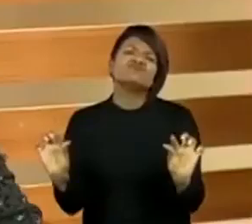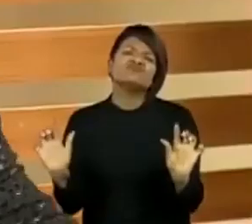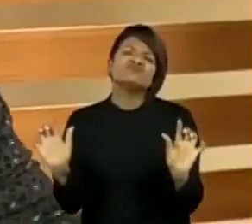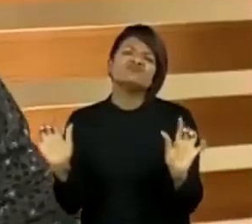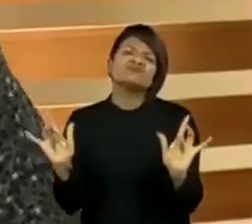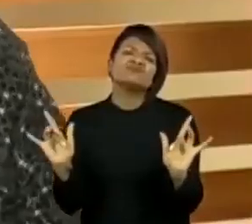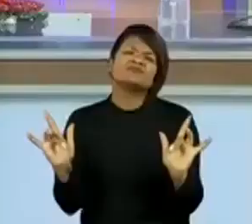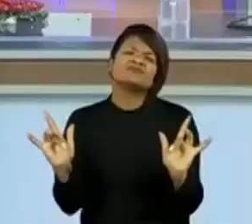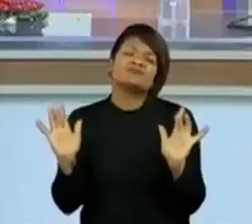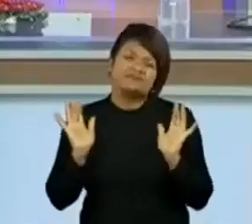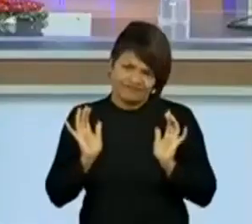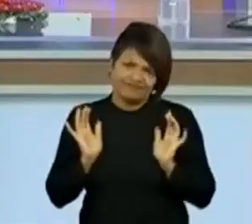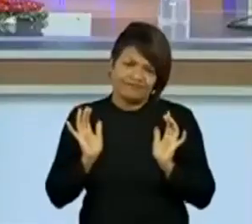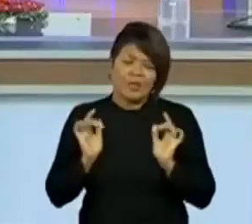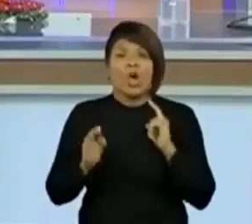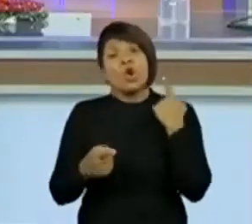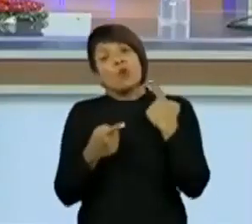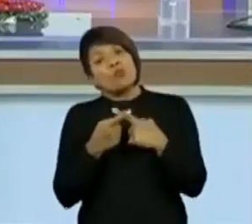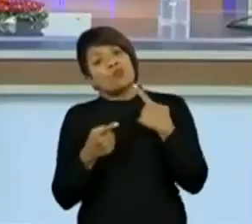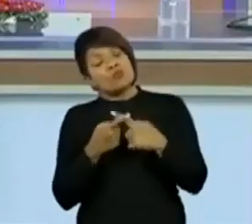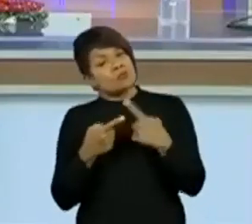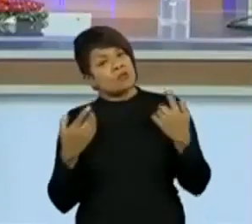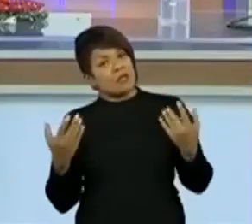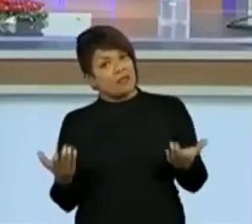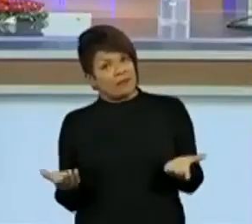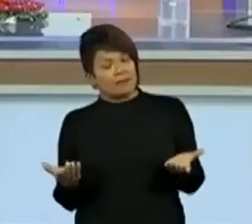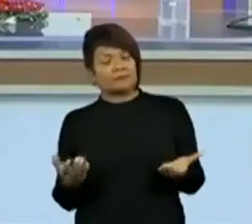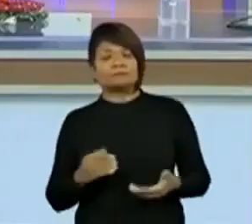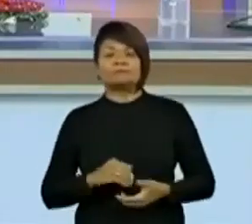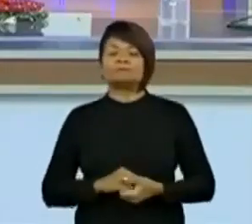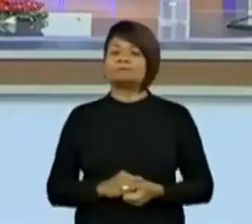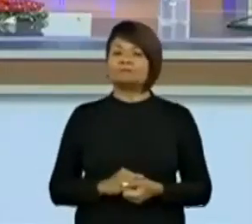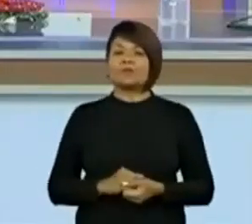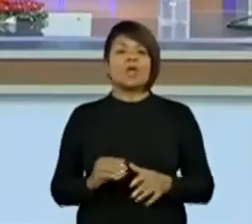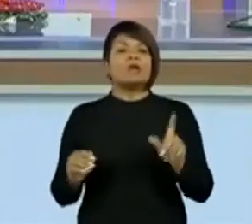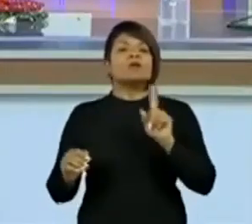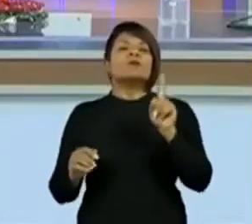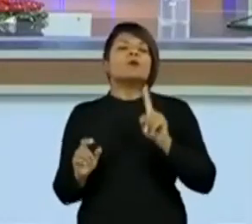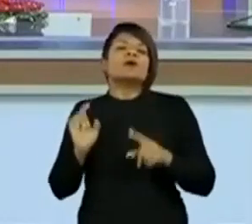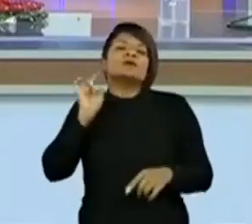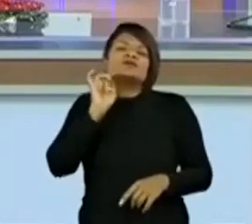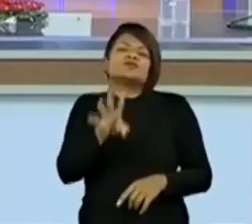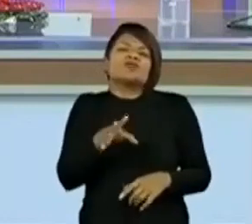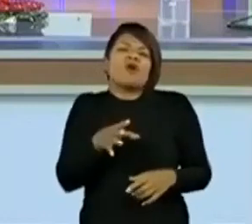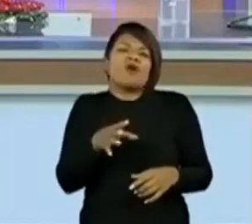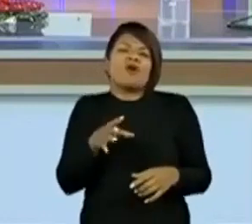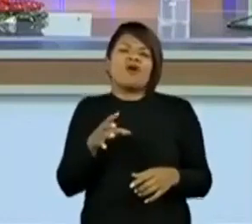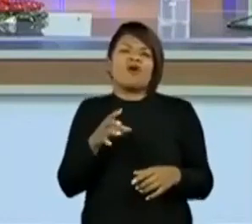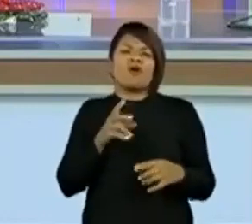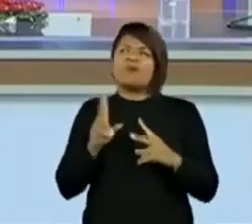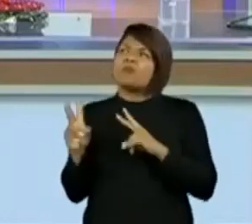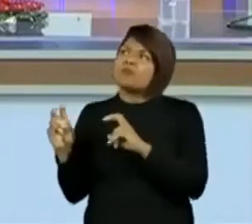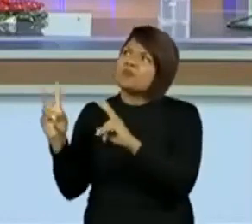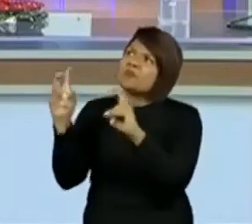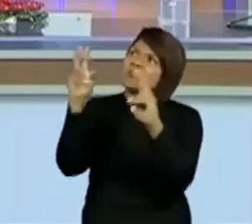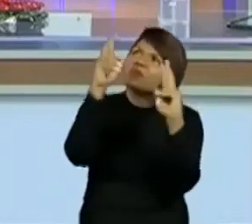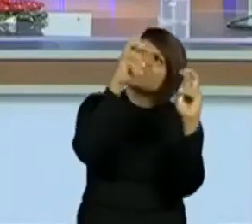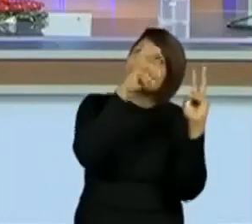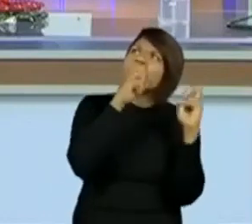Era pouco porque, afinal de contas, não basta que a gente vislumbre as cores do